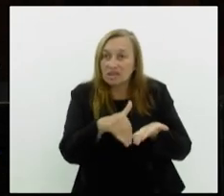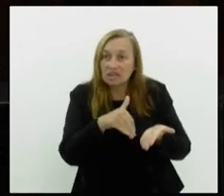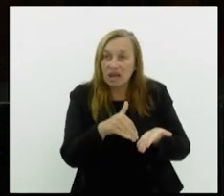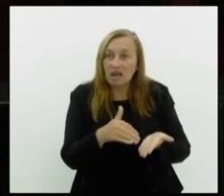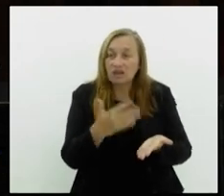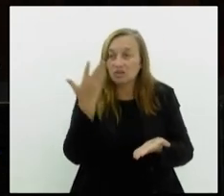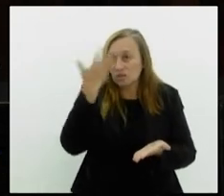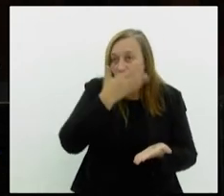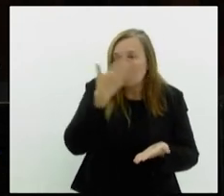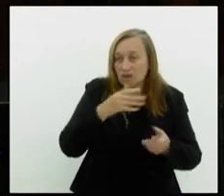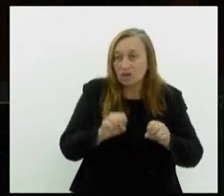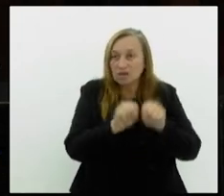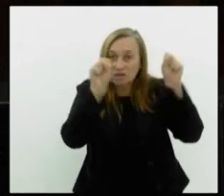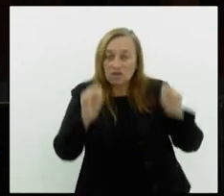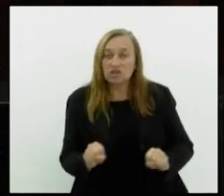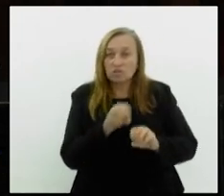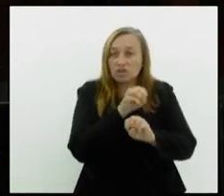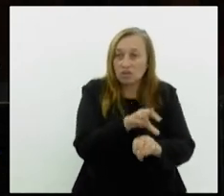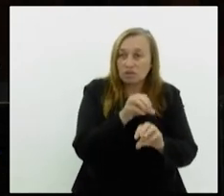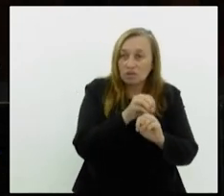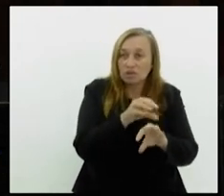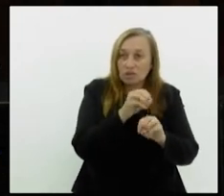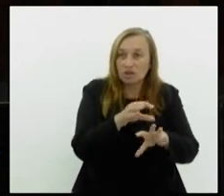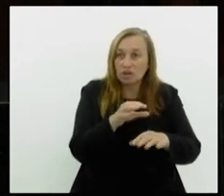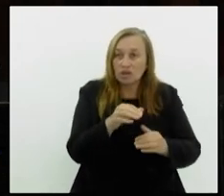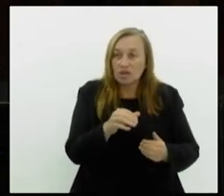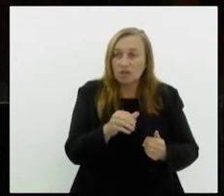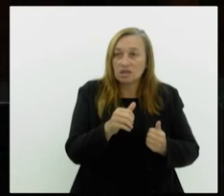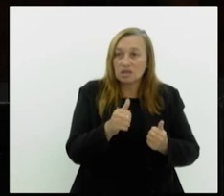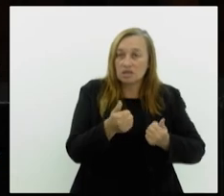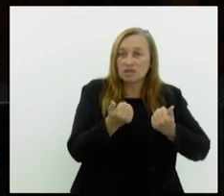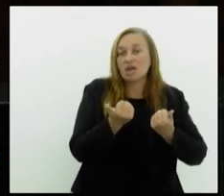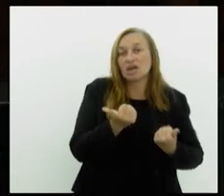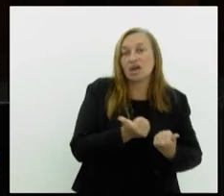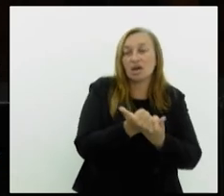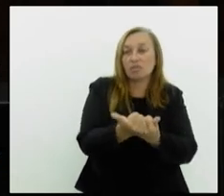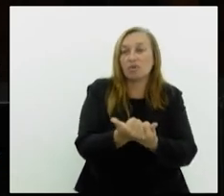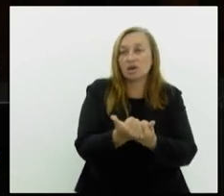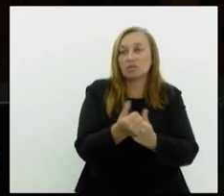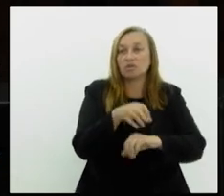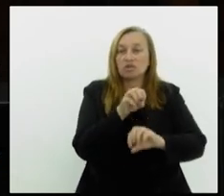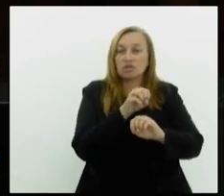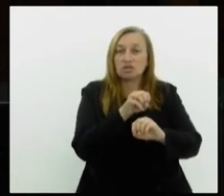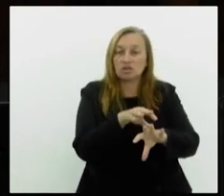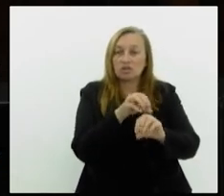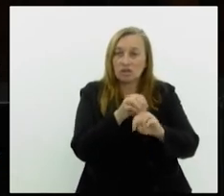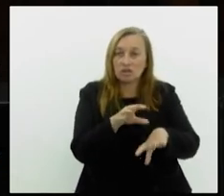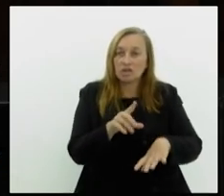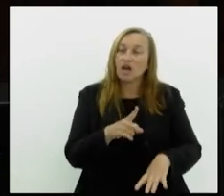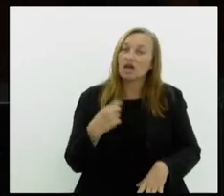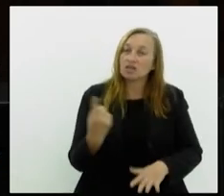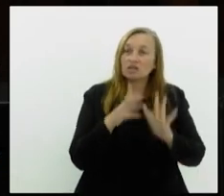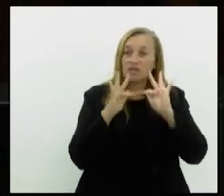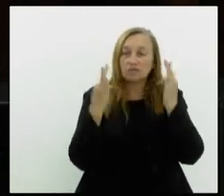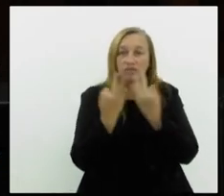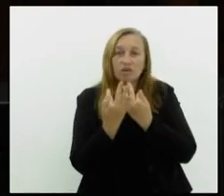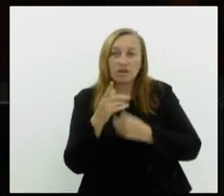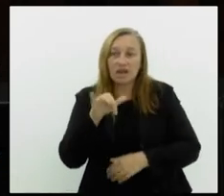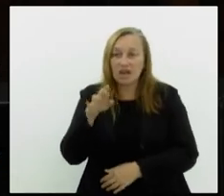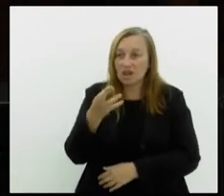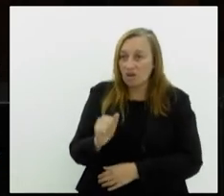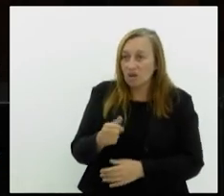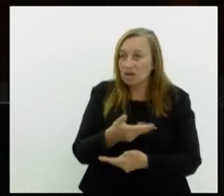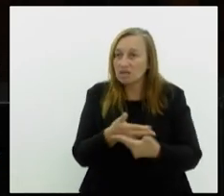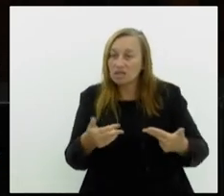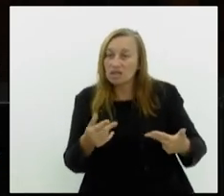nosso sistema municipal de educação de mediadores, o mesmo secretário que não provê as nossas famílias cariocas de vagas